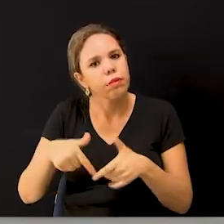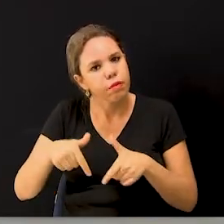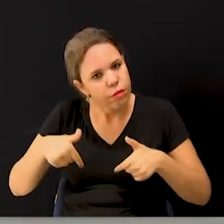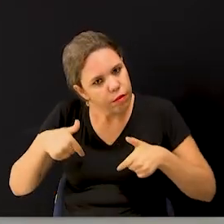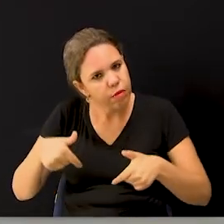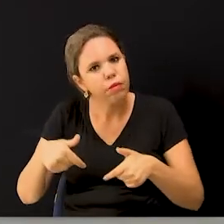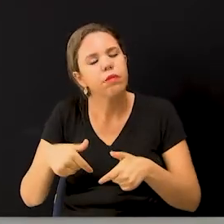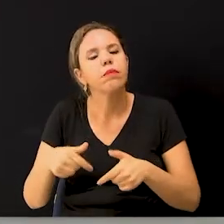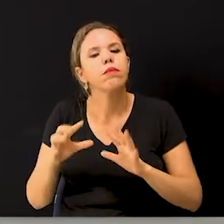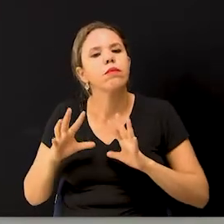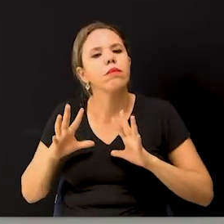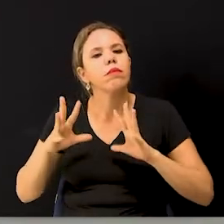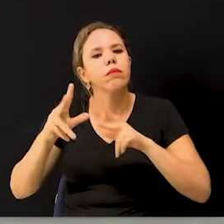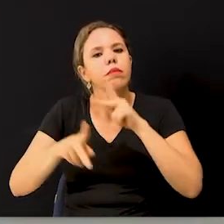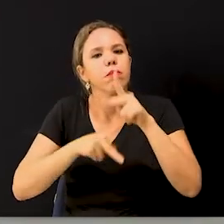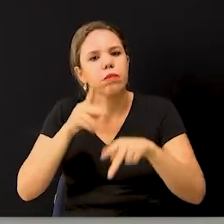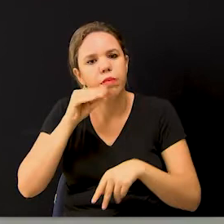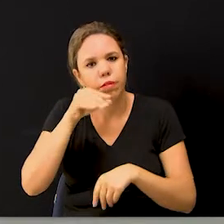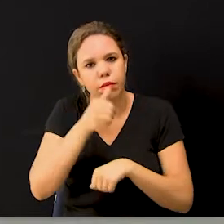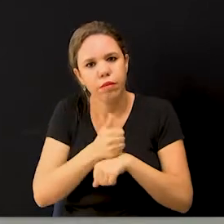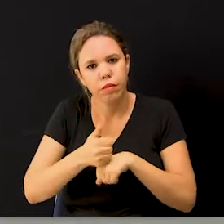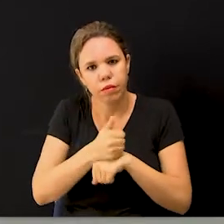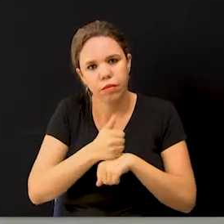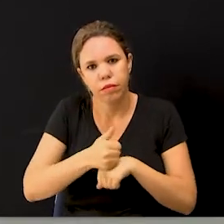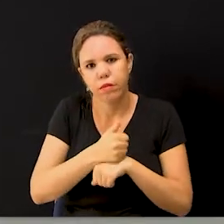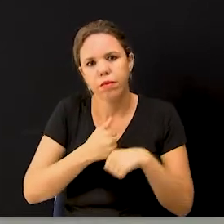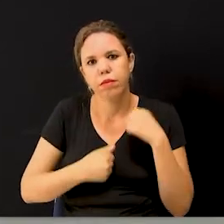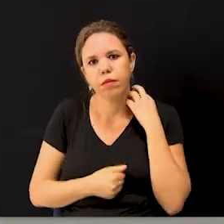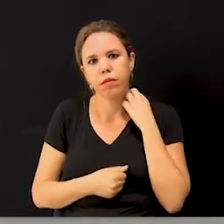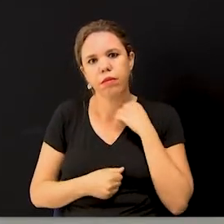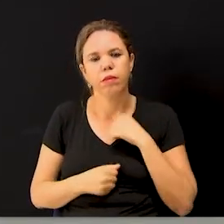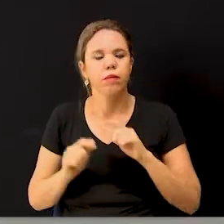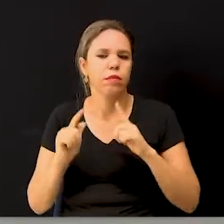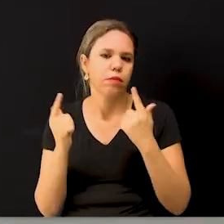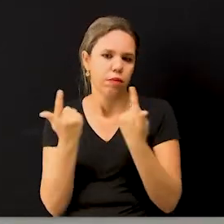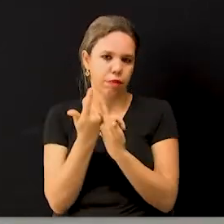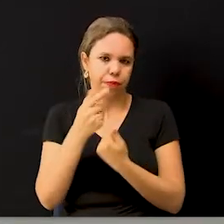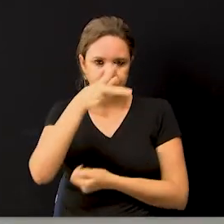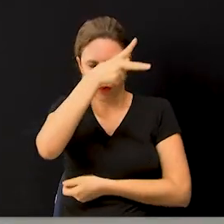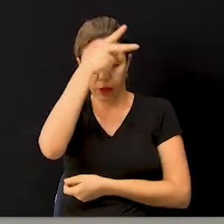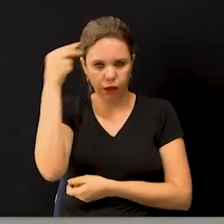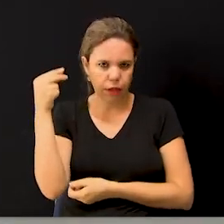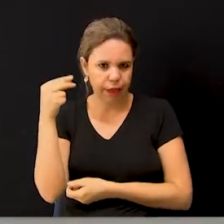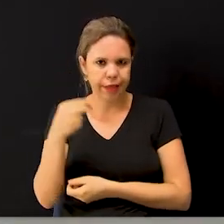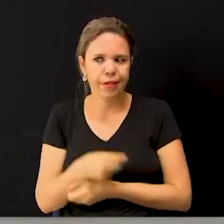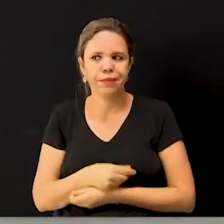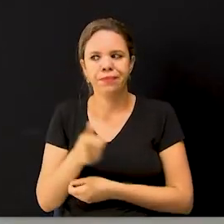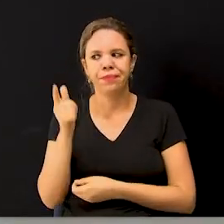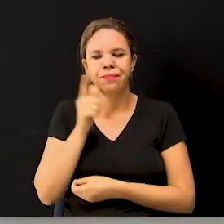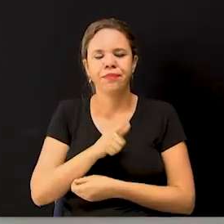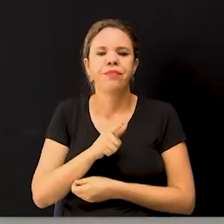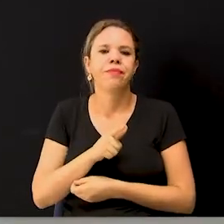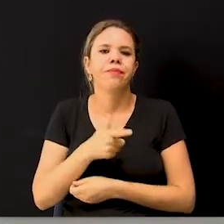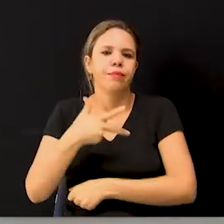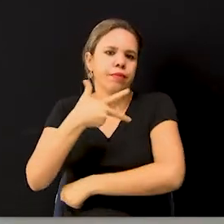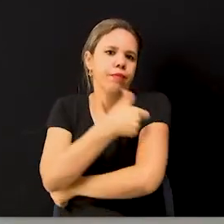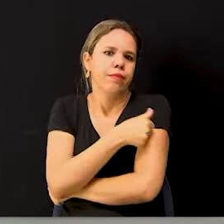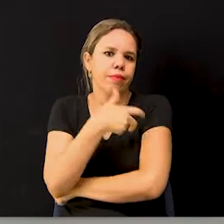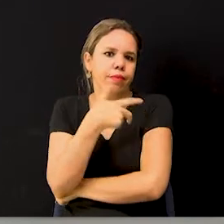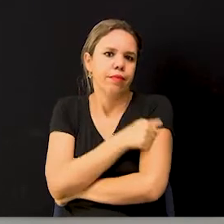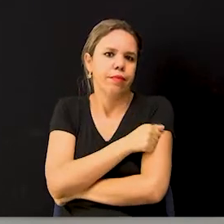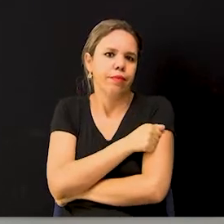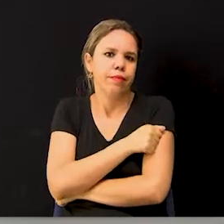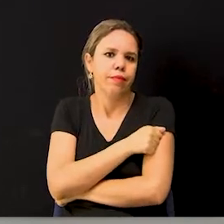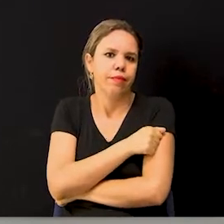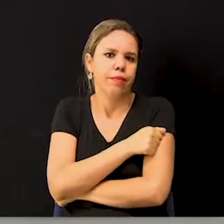secretaria e também de todo o pessoal da, né, da gestão pública, nós conseguimos vacinar aí